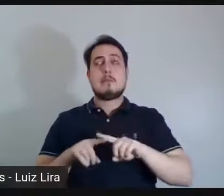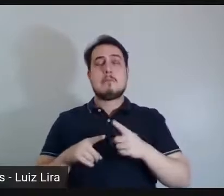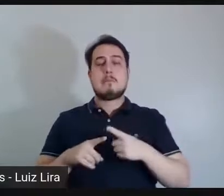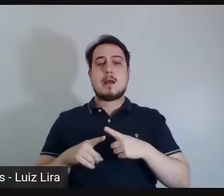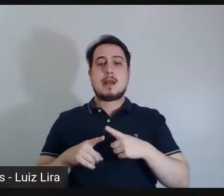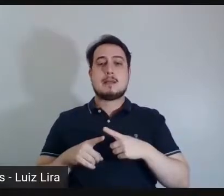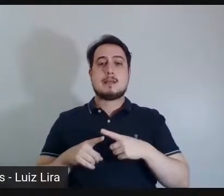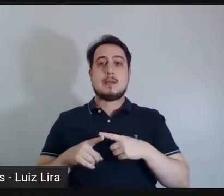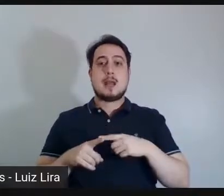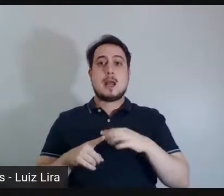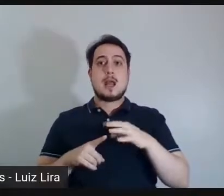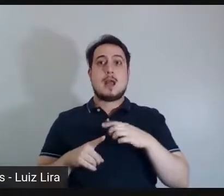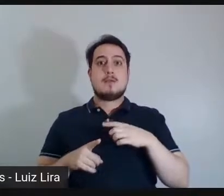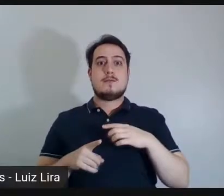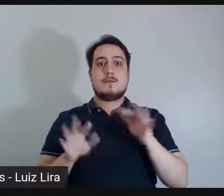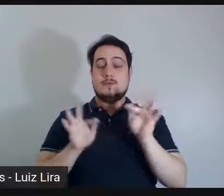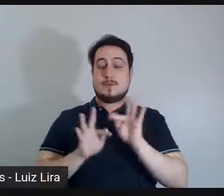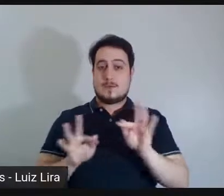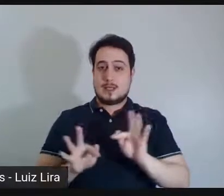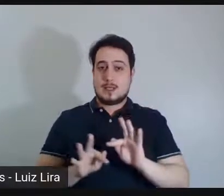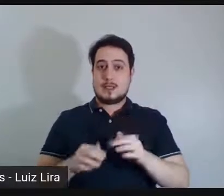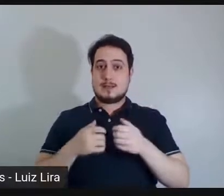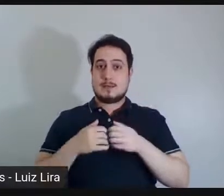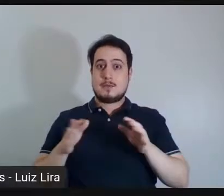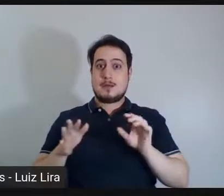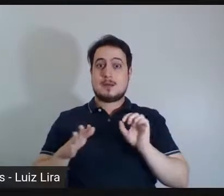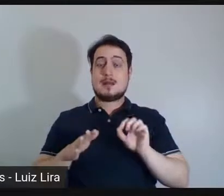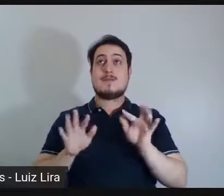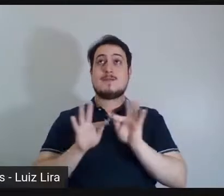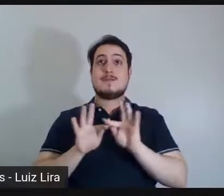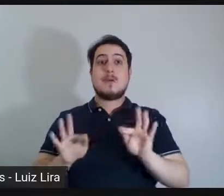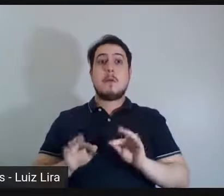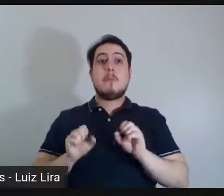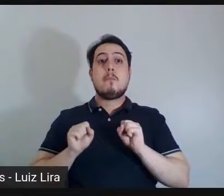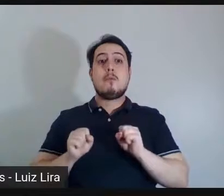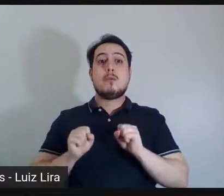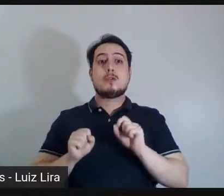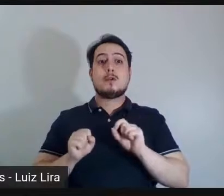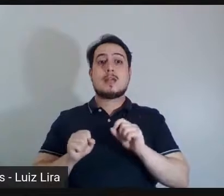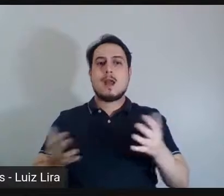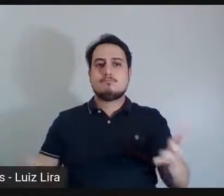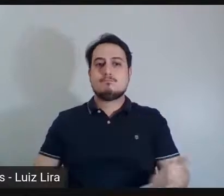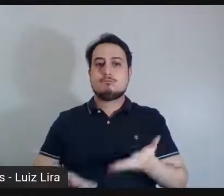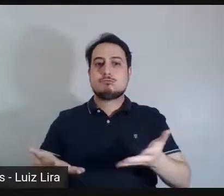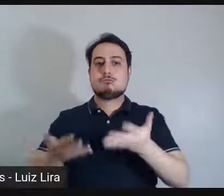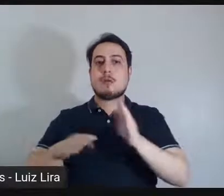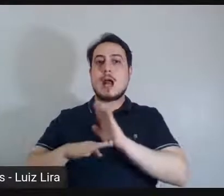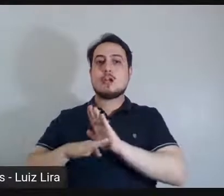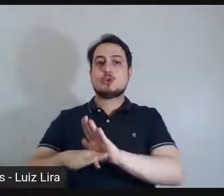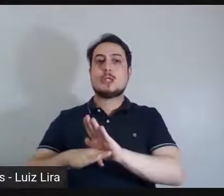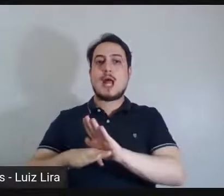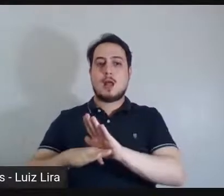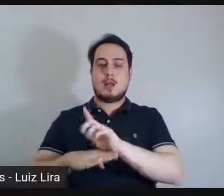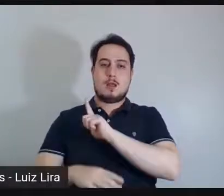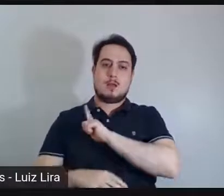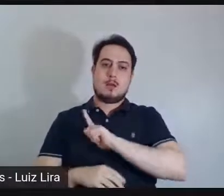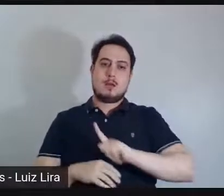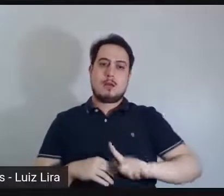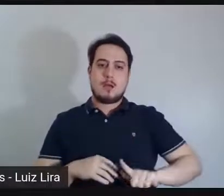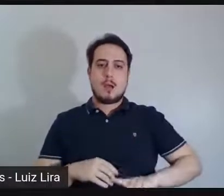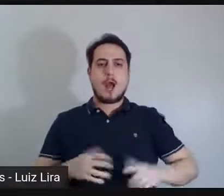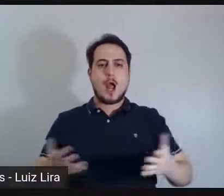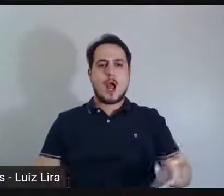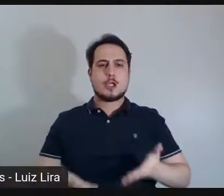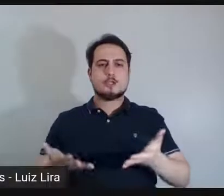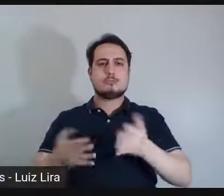o privilégio que eu falo abertamente é o privilégio de poder contribuir com o governo, né? Contribuir com o Estado, com a